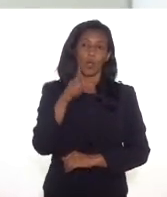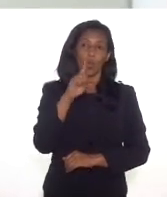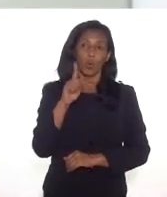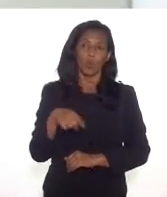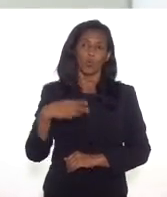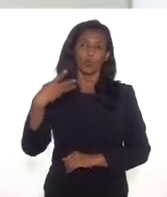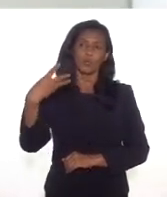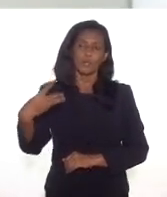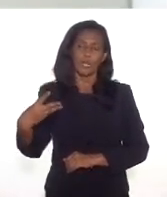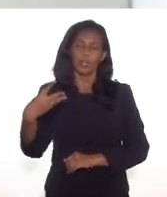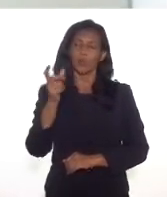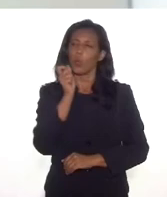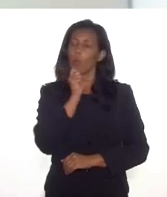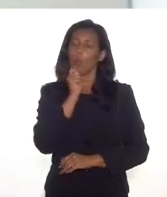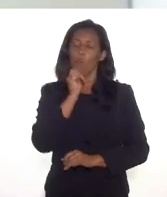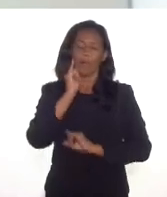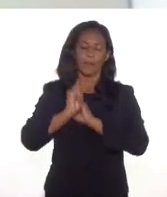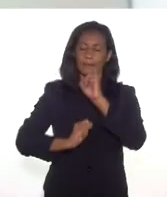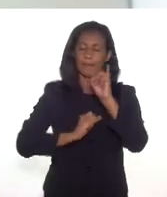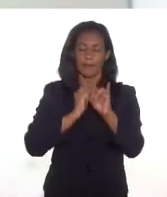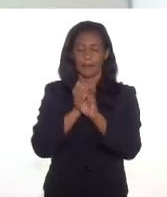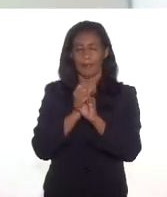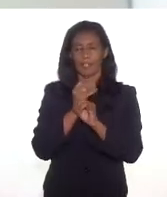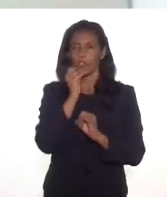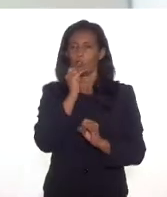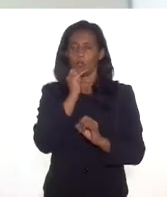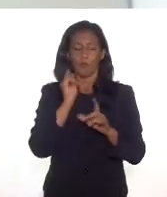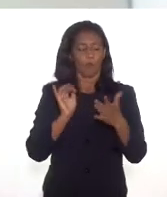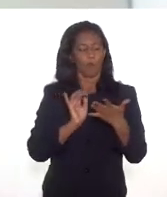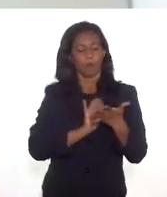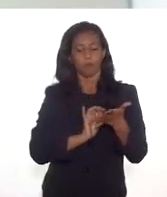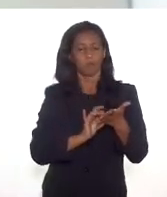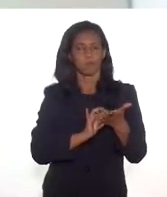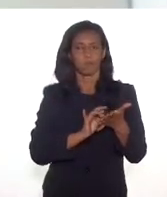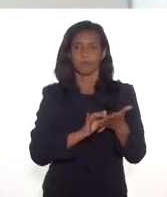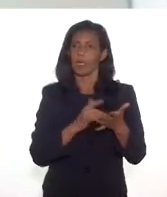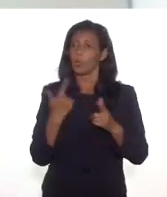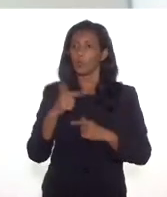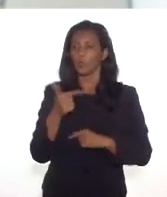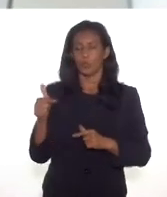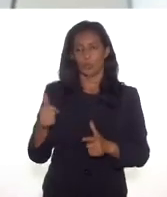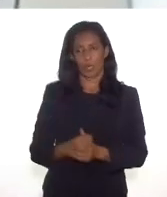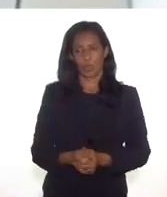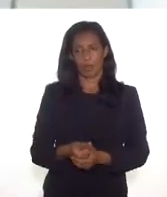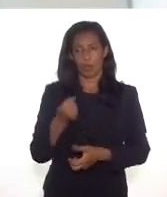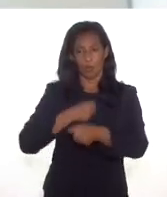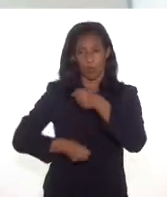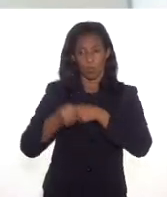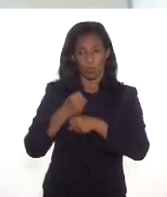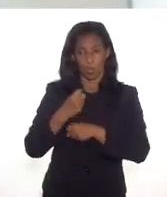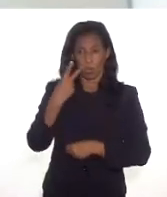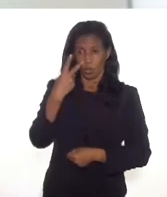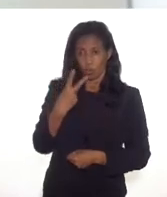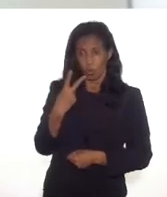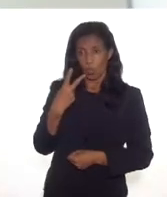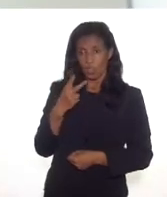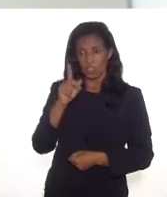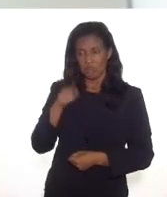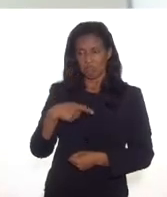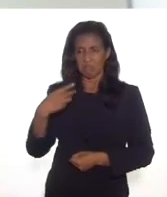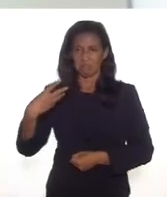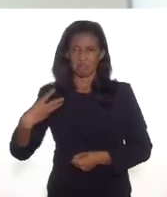continuam sem sequer acessar o aplicativo. No ano passado, dois terços dos estudantes não participaram das atividades